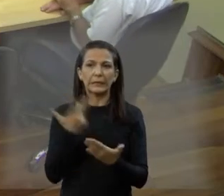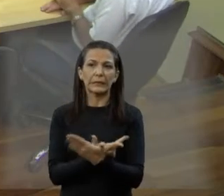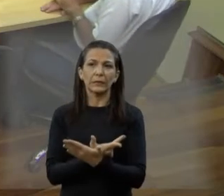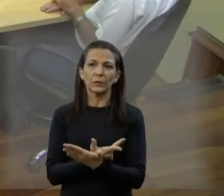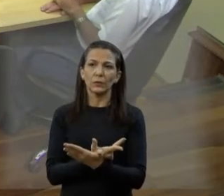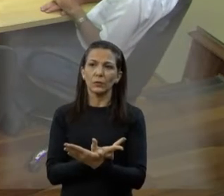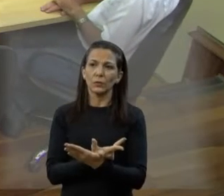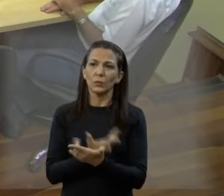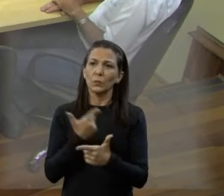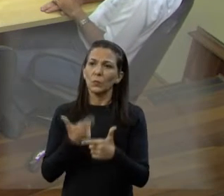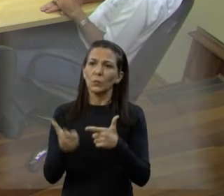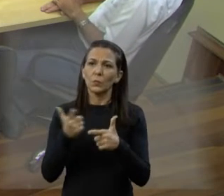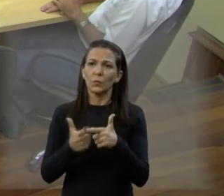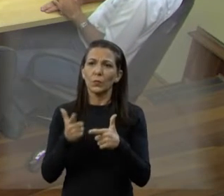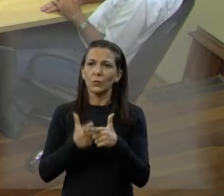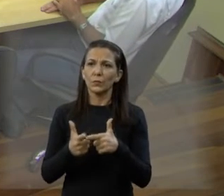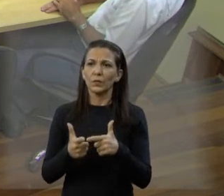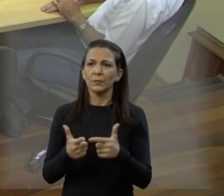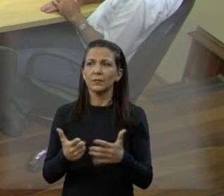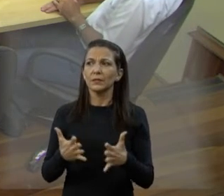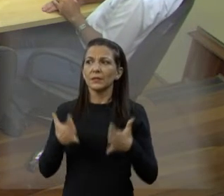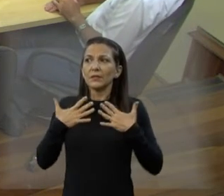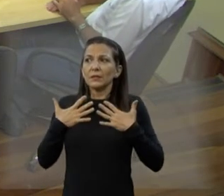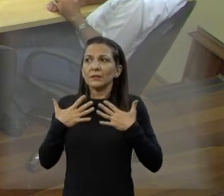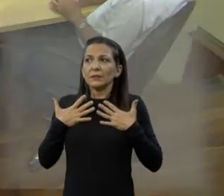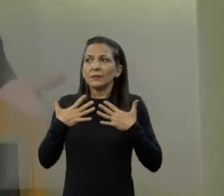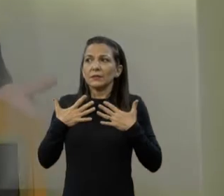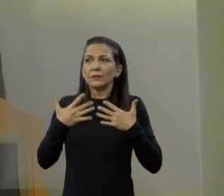nós temos que ela agora